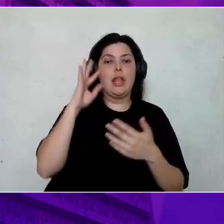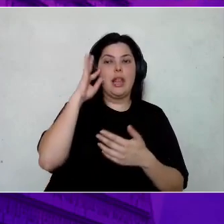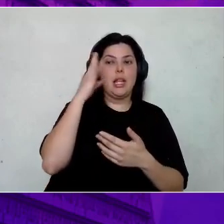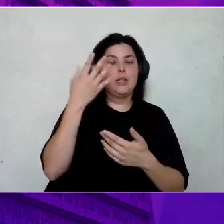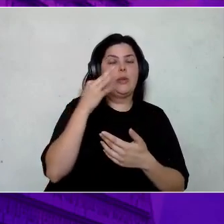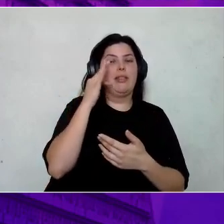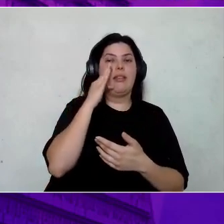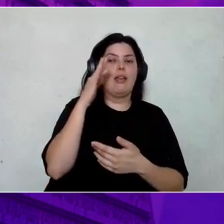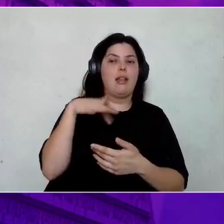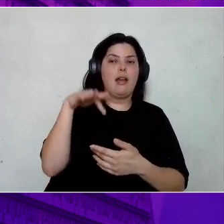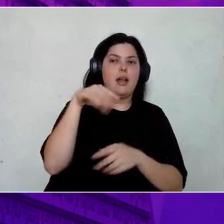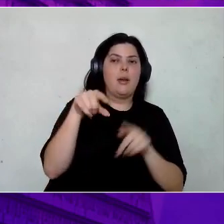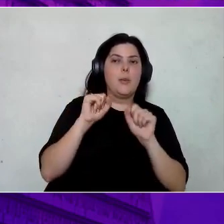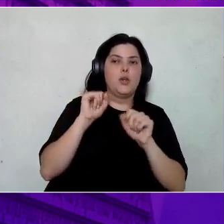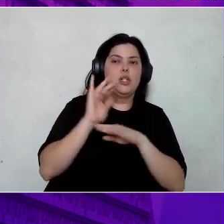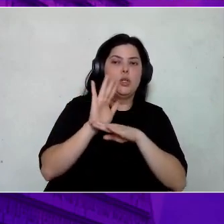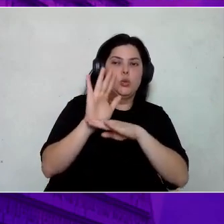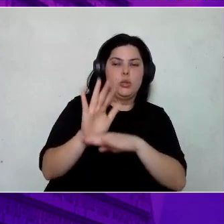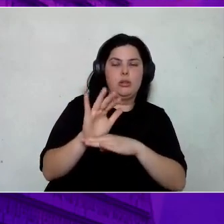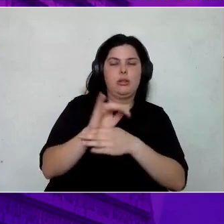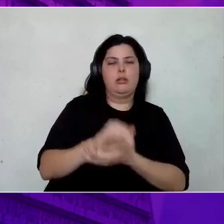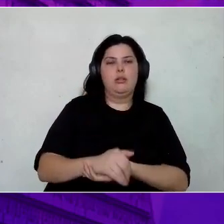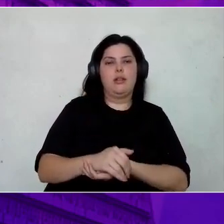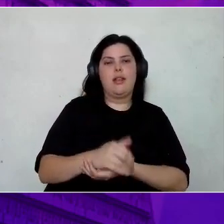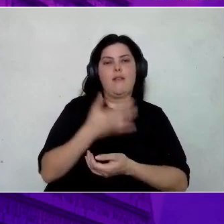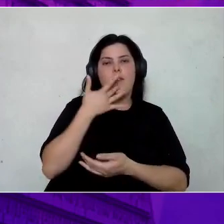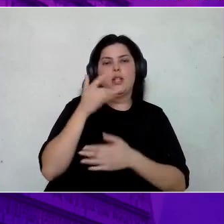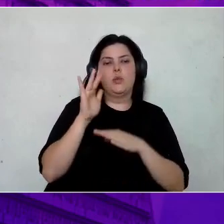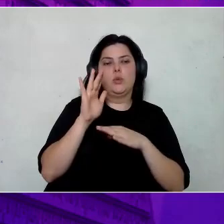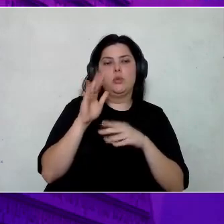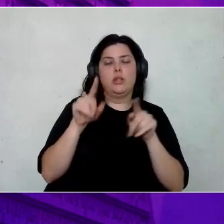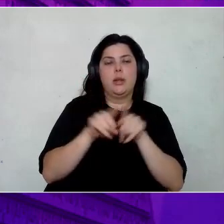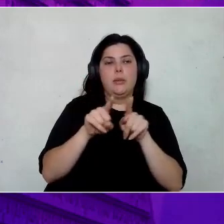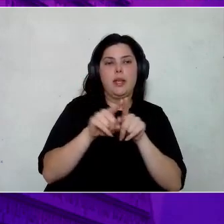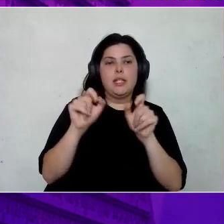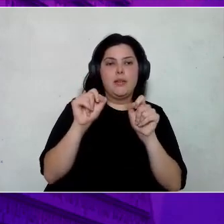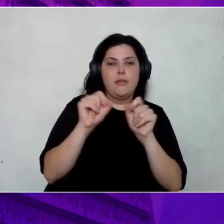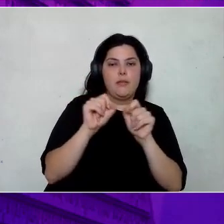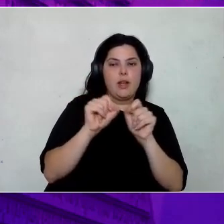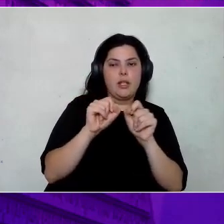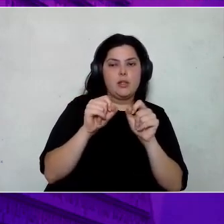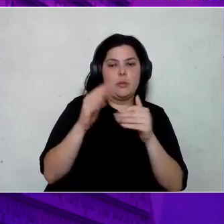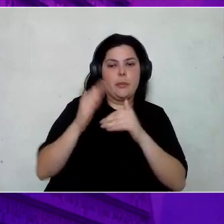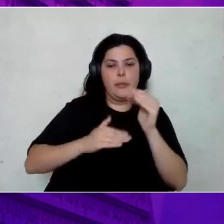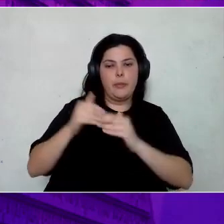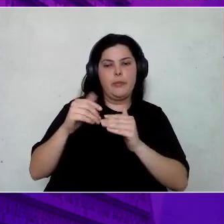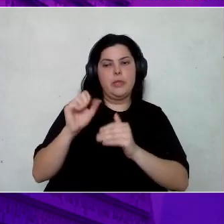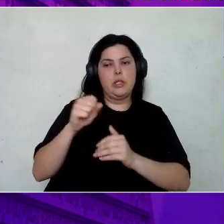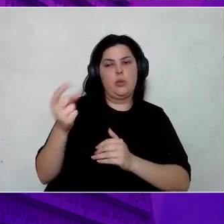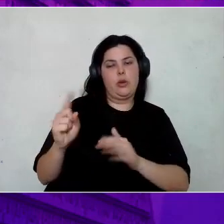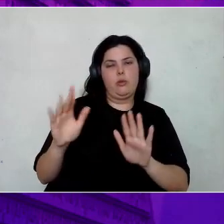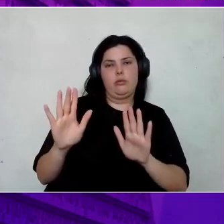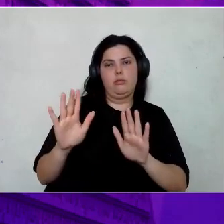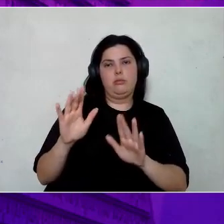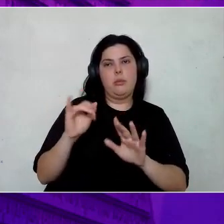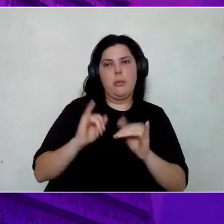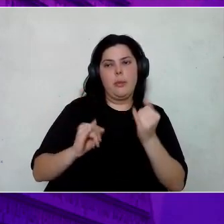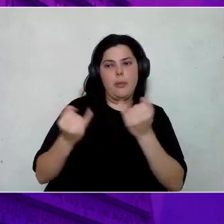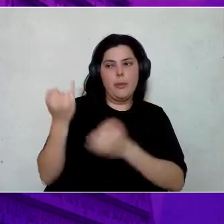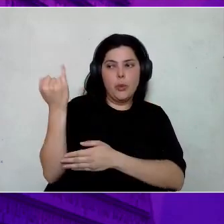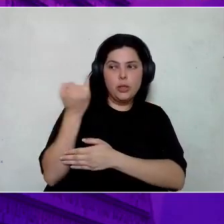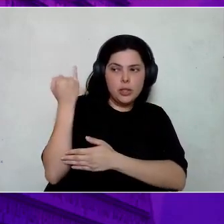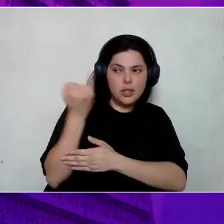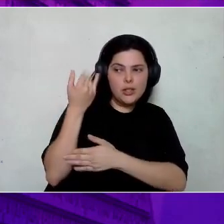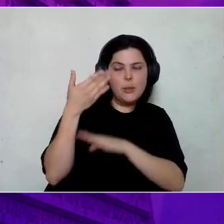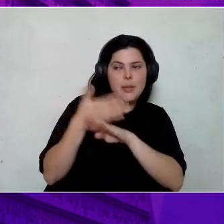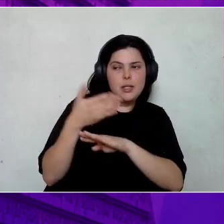ajudar nisso daí e a facilitar se uma coisa pode ser feita ou não, né? Então é importante alguns participarem,